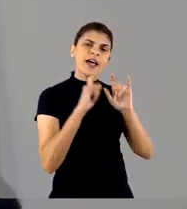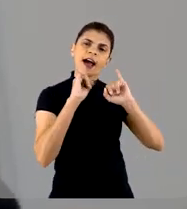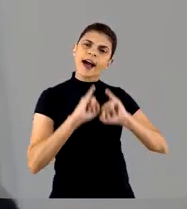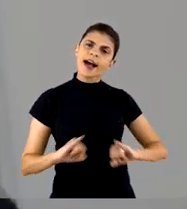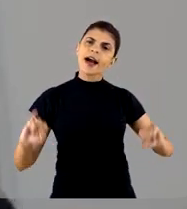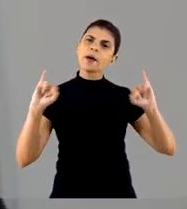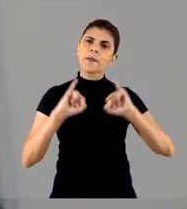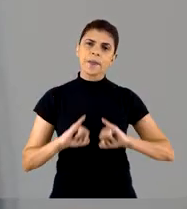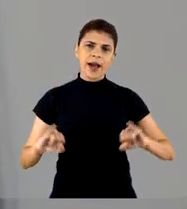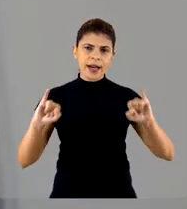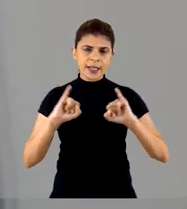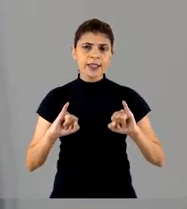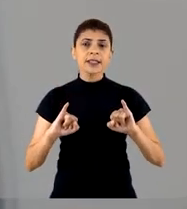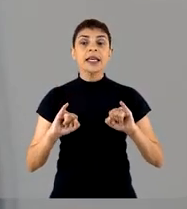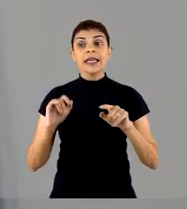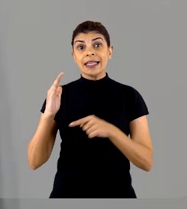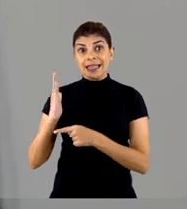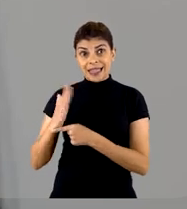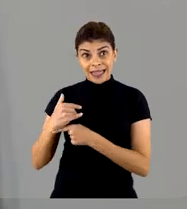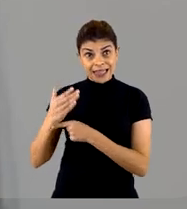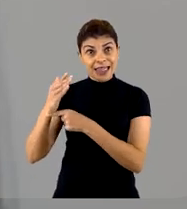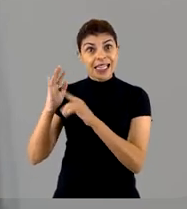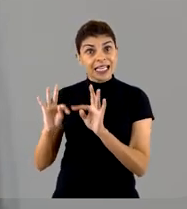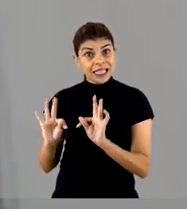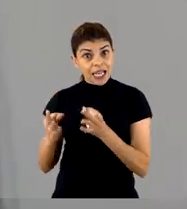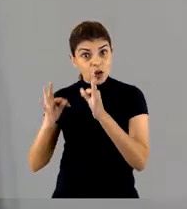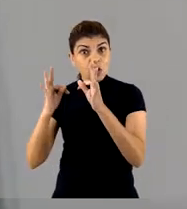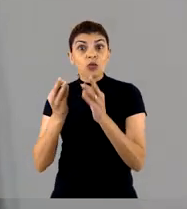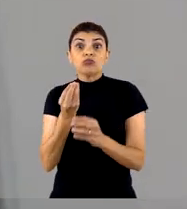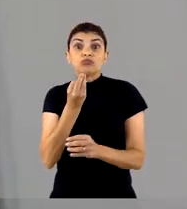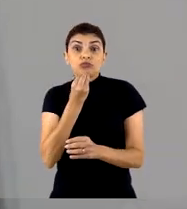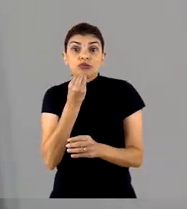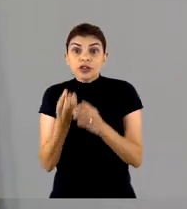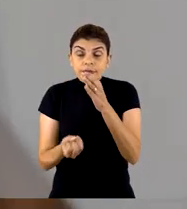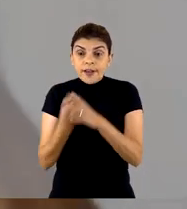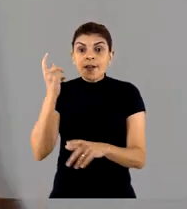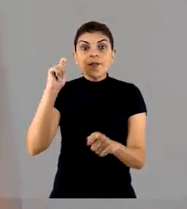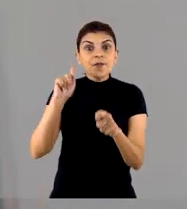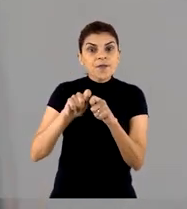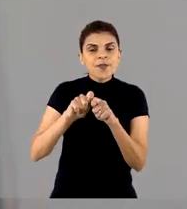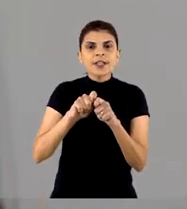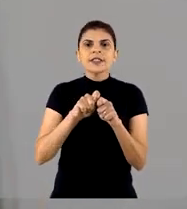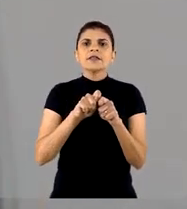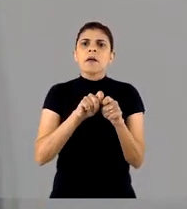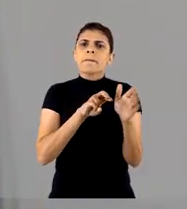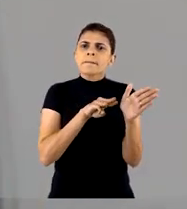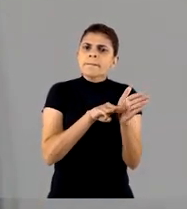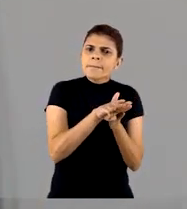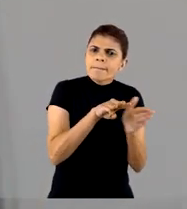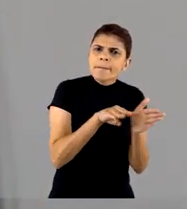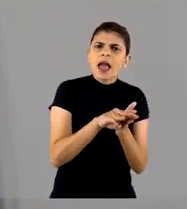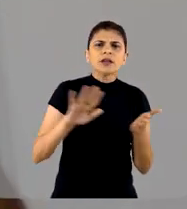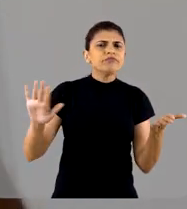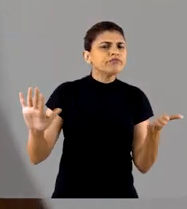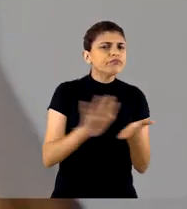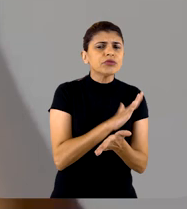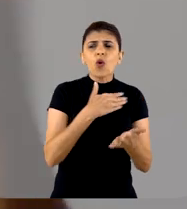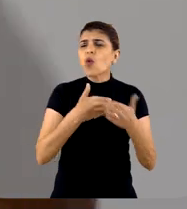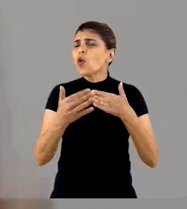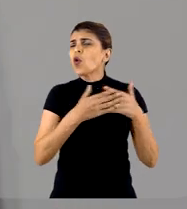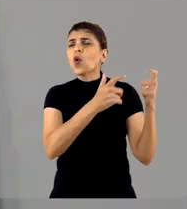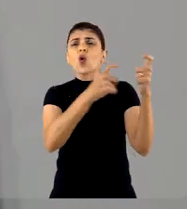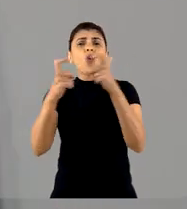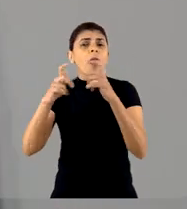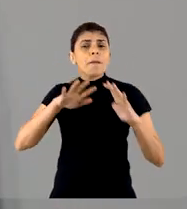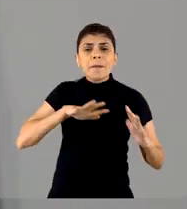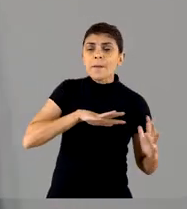determinadas campanhas e com a tecnologia disponível, essa campanha poderia ser feita, esse método de erradicação da doença poderia ser feito em qualquer lugar do